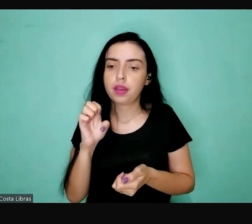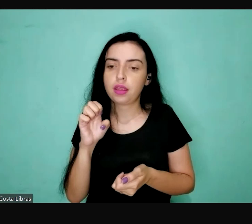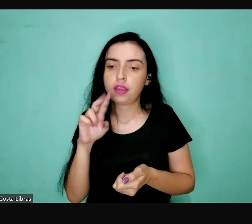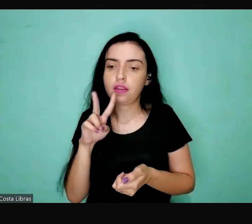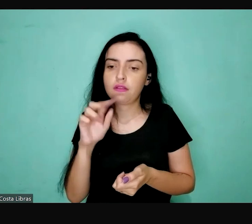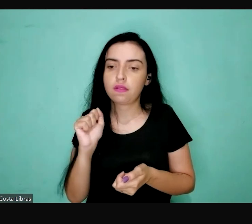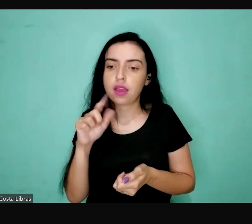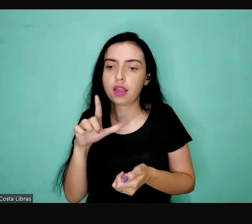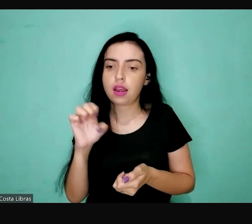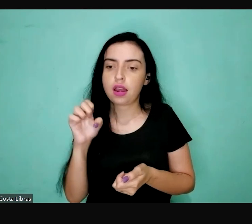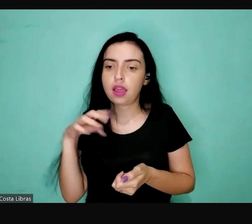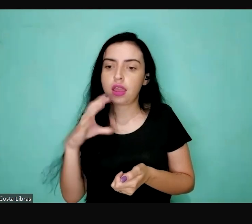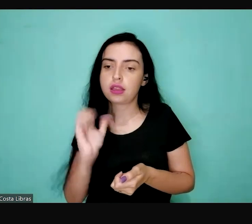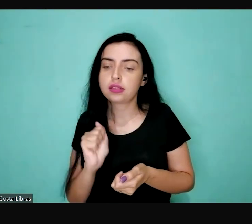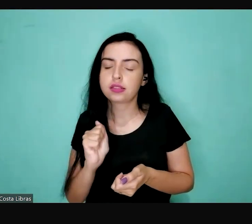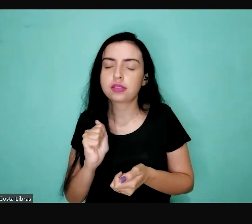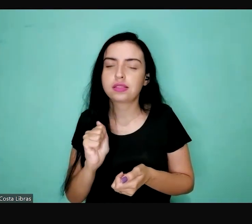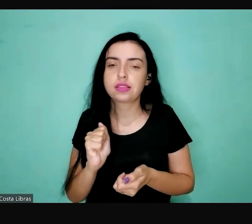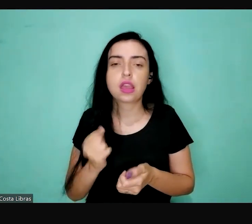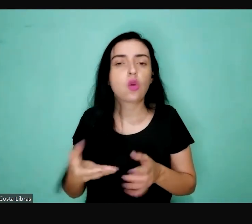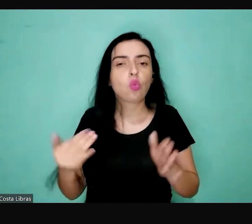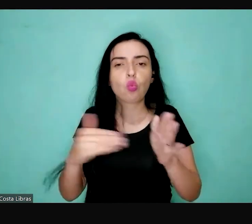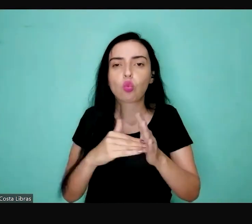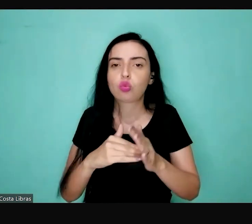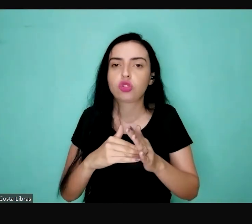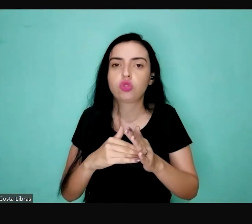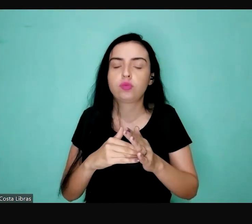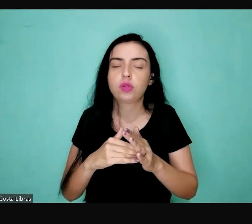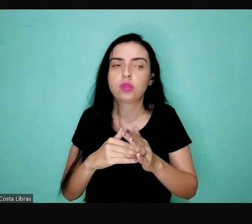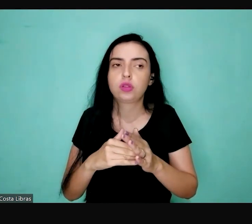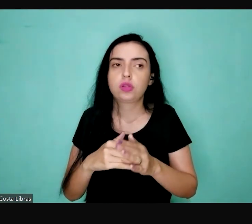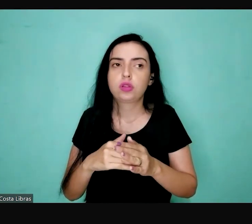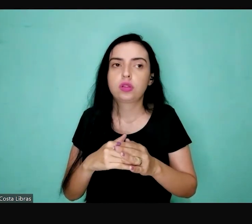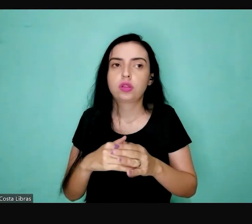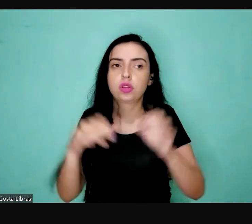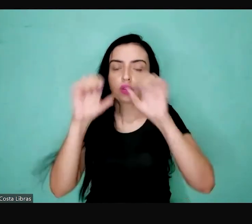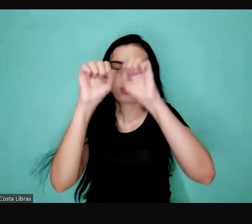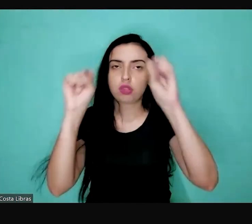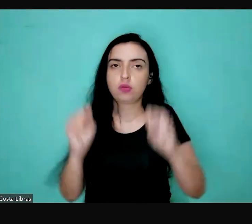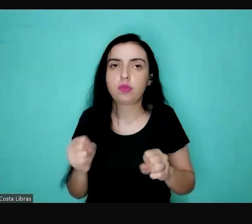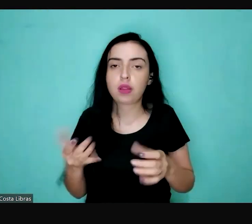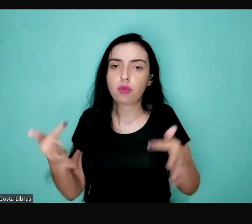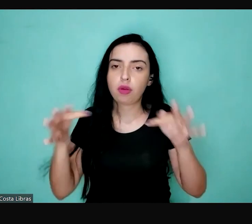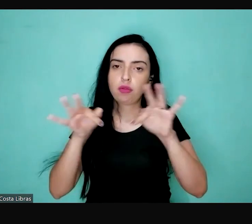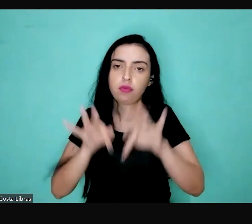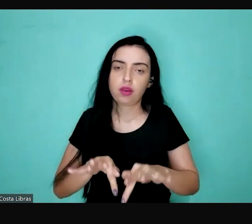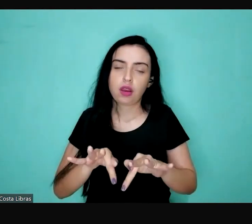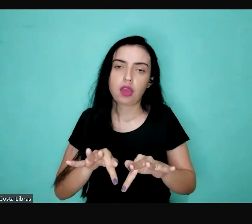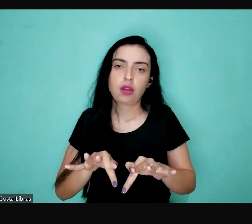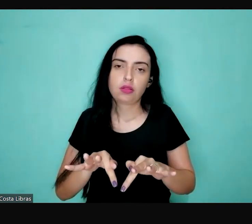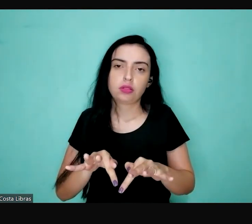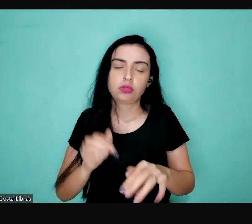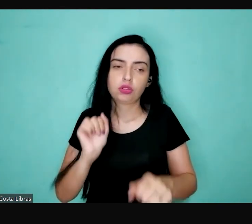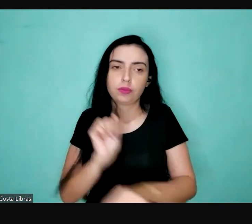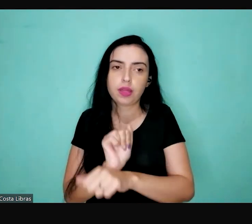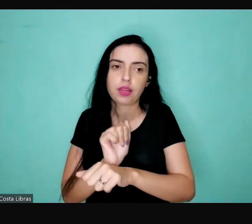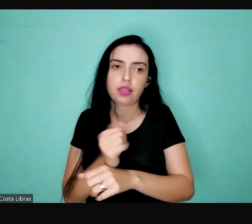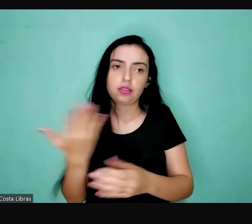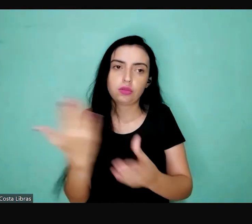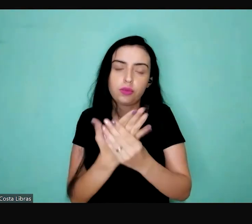a última narrativa, que é o tribunal, no qual é o ponto o ponto final da parada da lide, né?